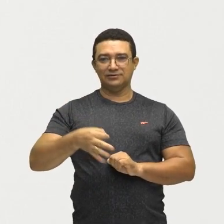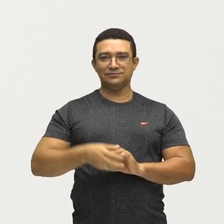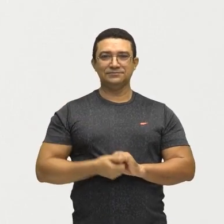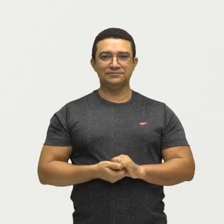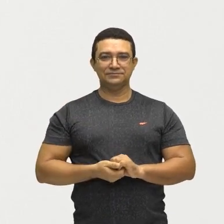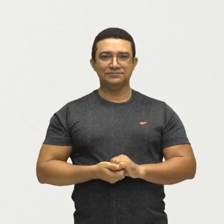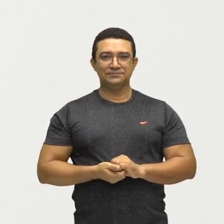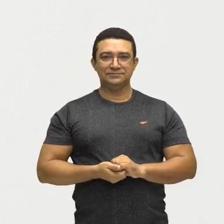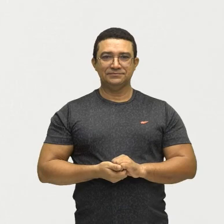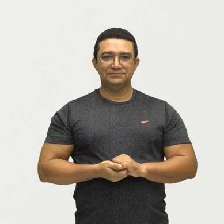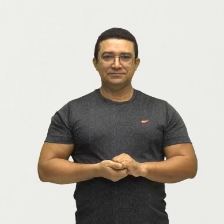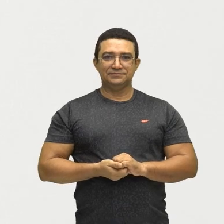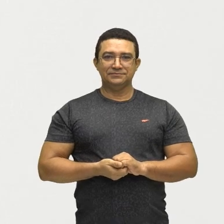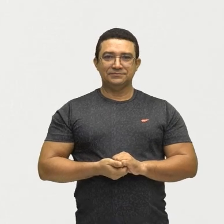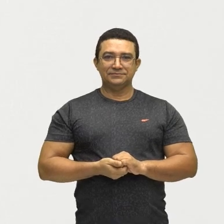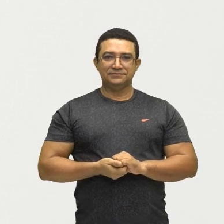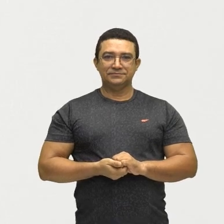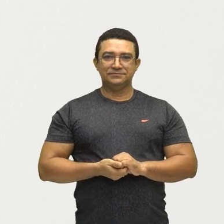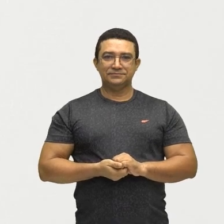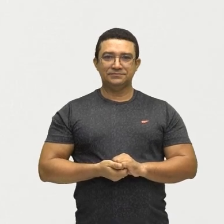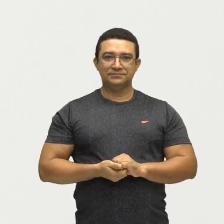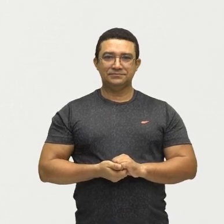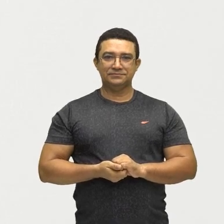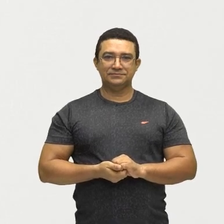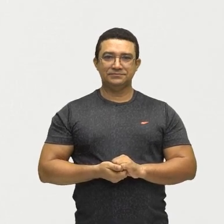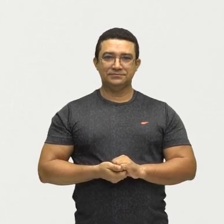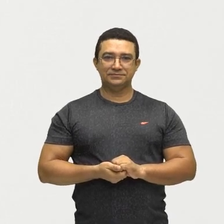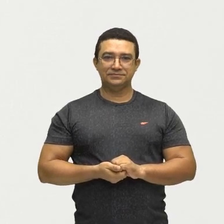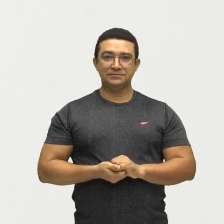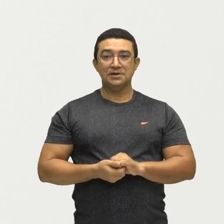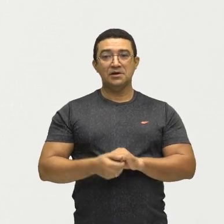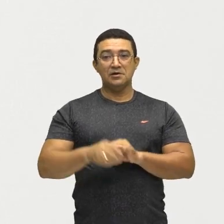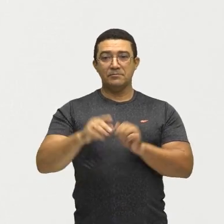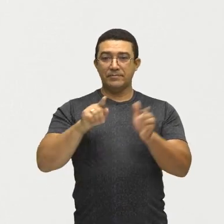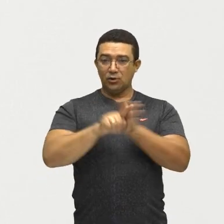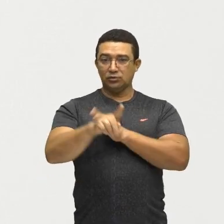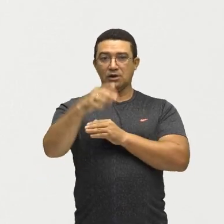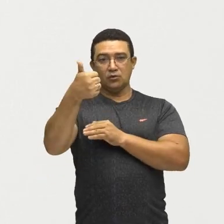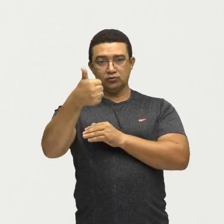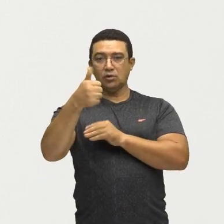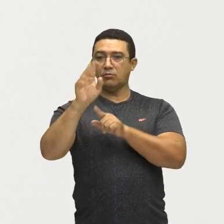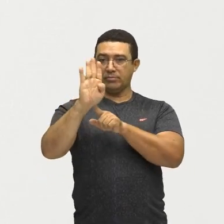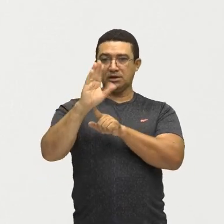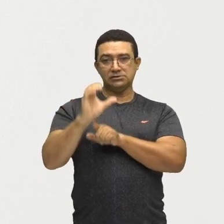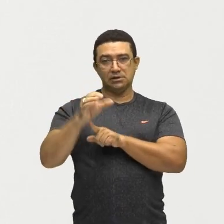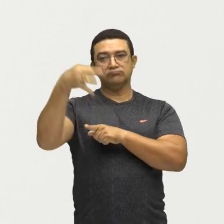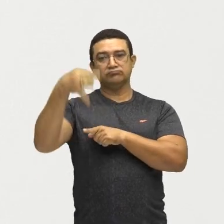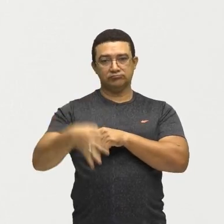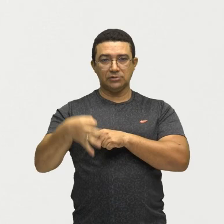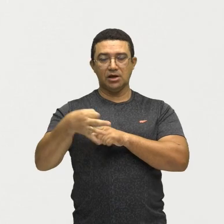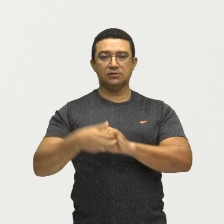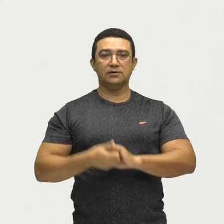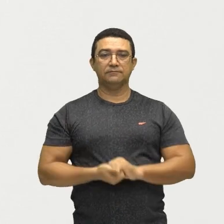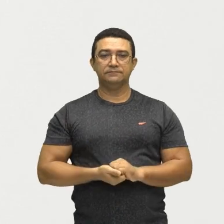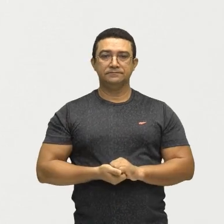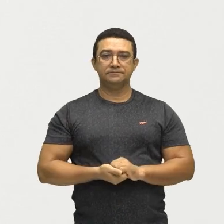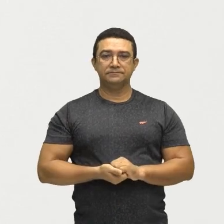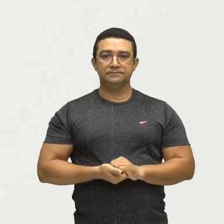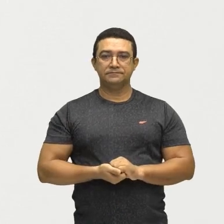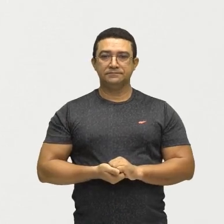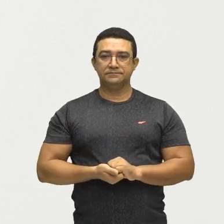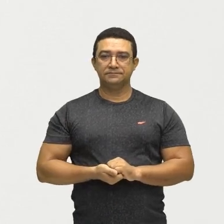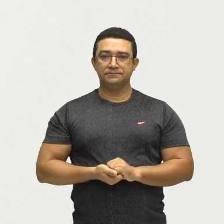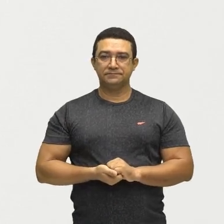vamos aqui para o nosso gabarito. Veja que está marcada a B e a C na questão 1. Quem não conseguiu, agora é